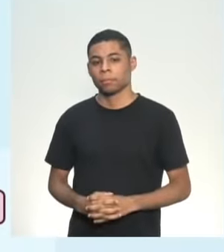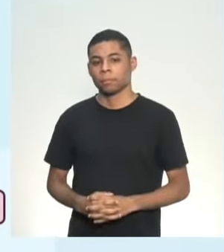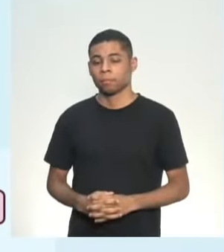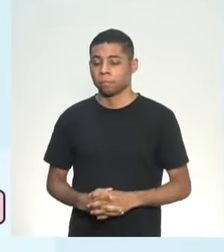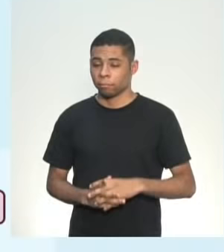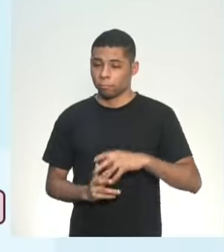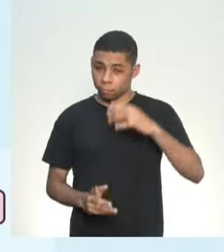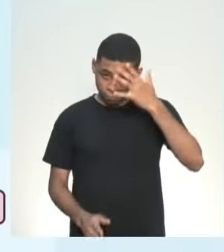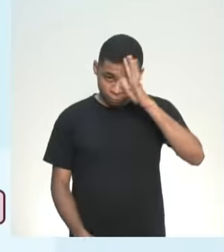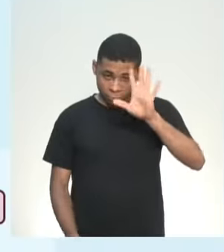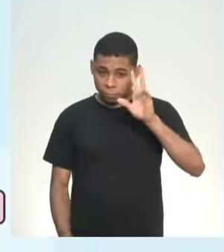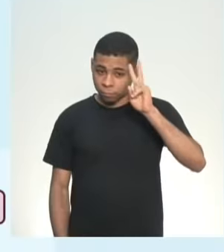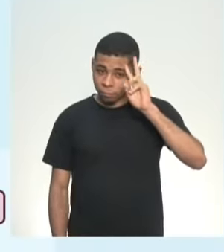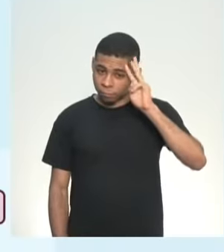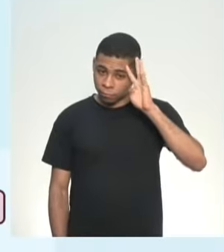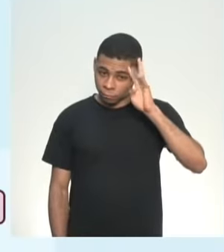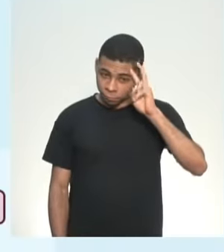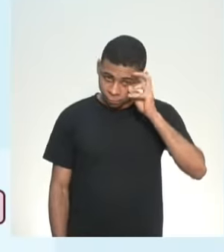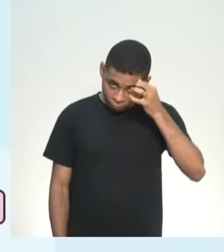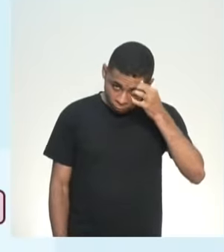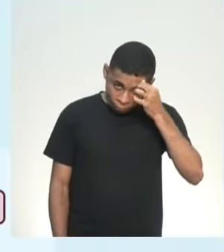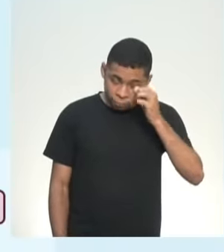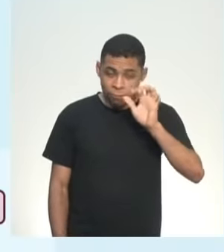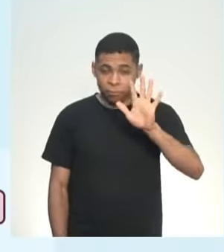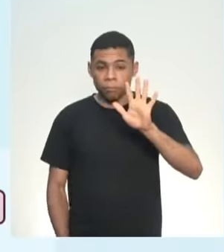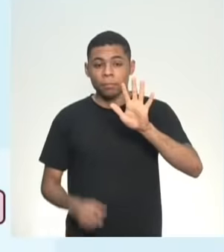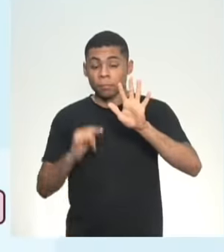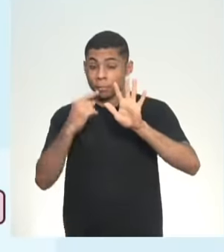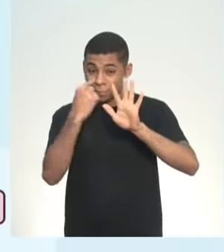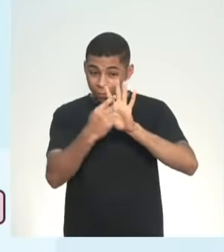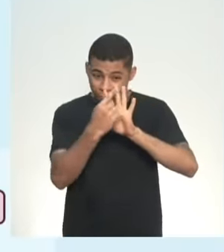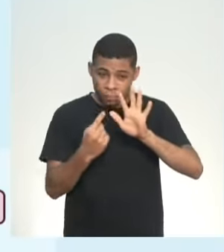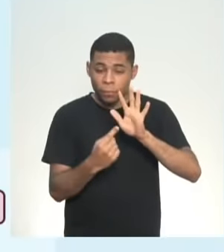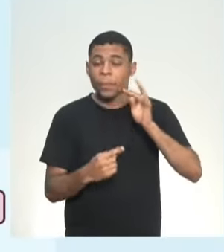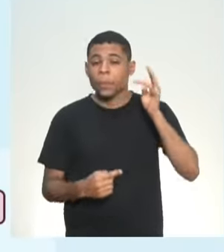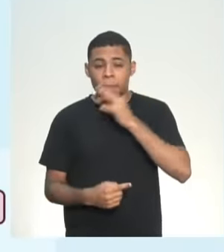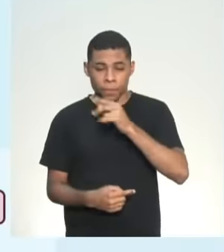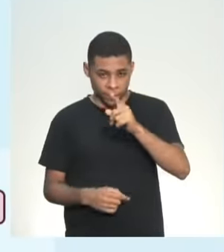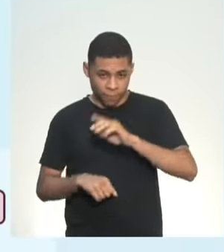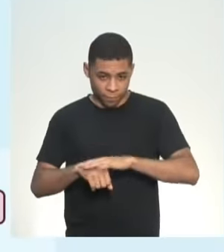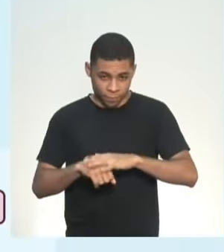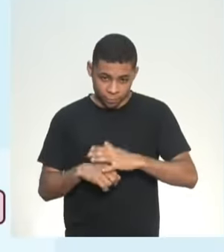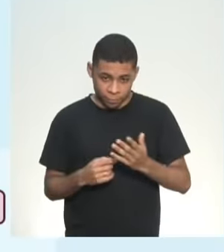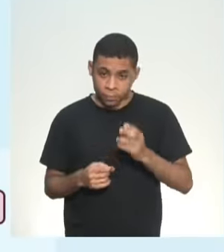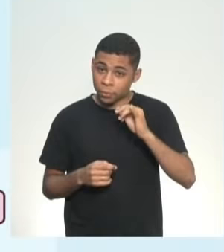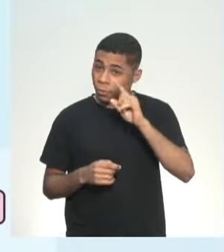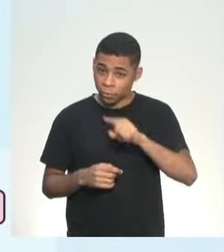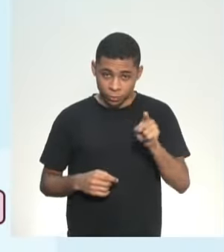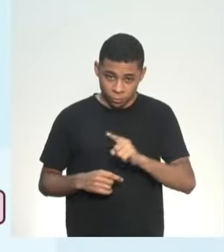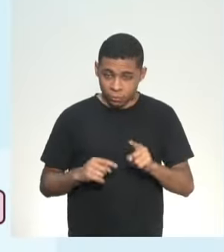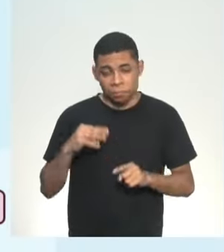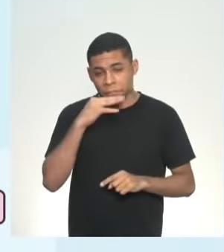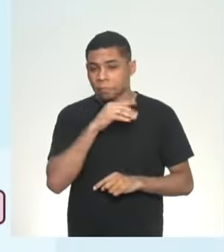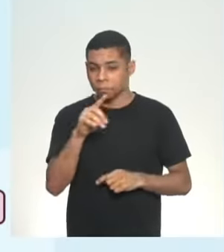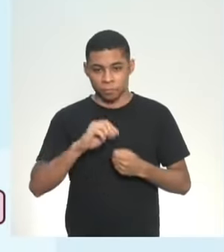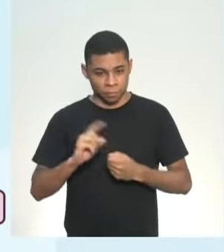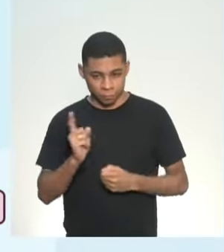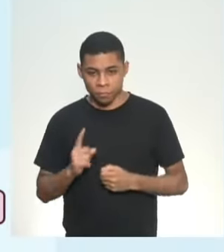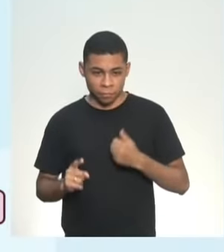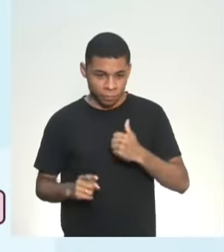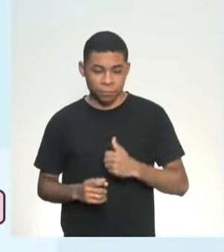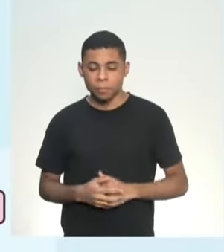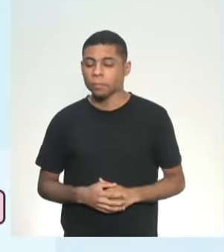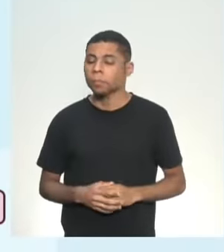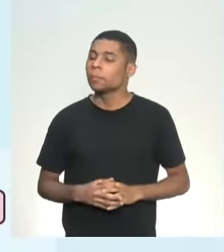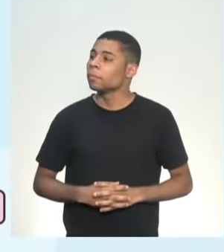5 dias da semana né então se tiver E por que você faz aquela coisa se não tiver com vizinho Por que você não faz aquela